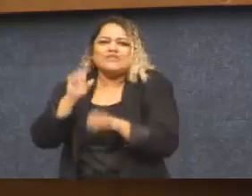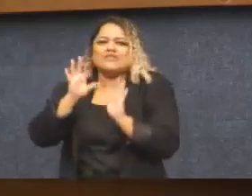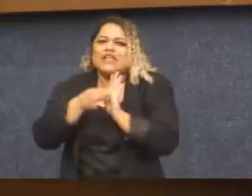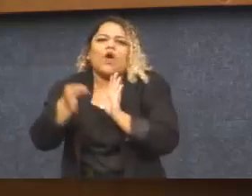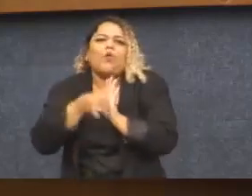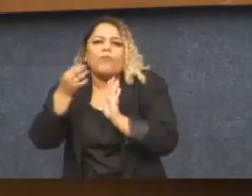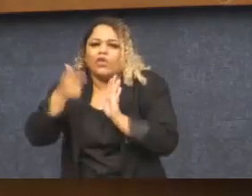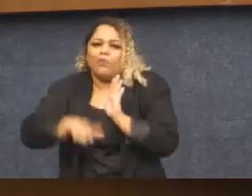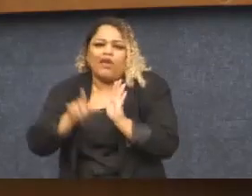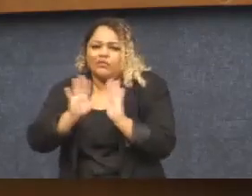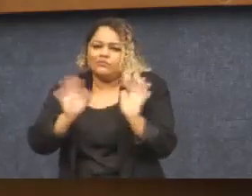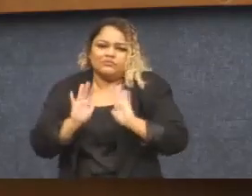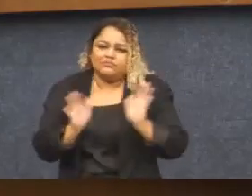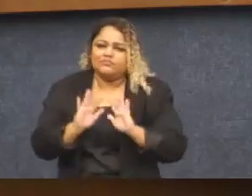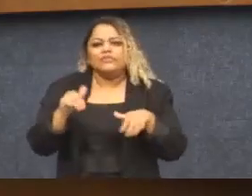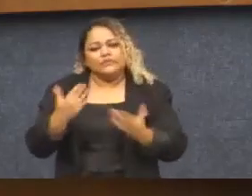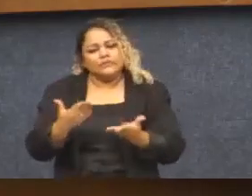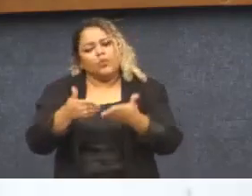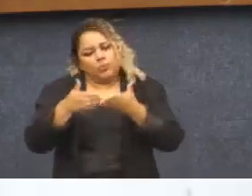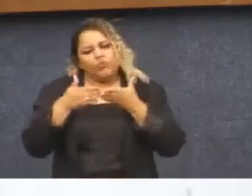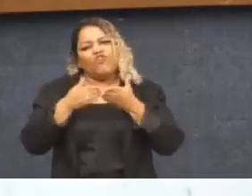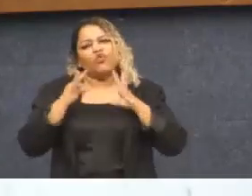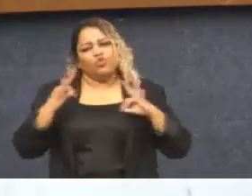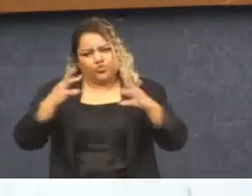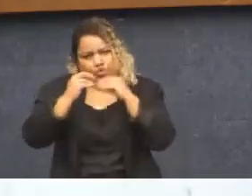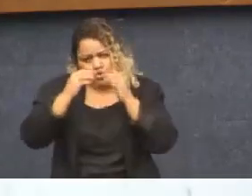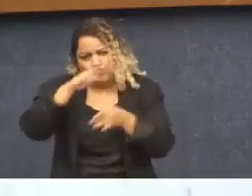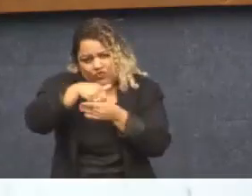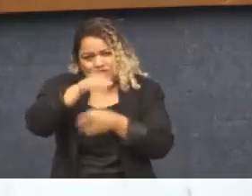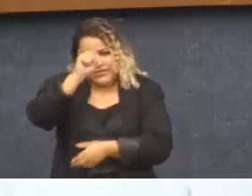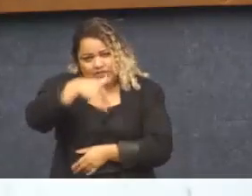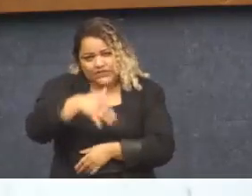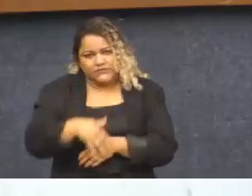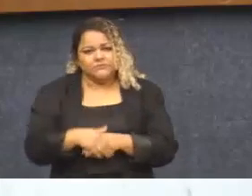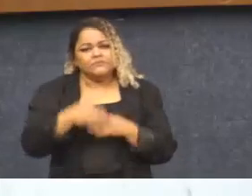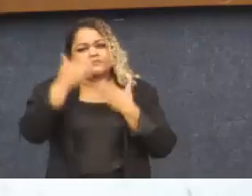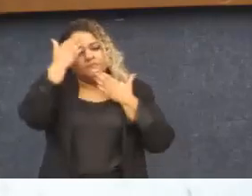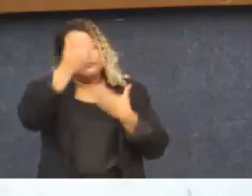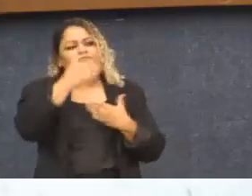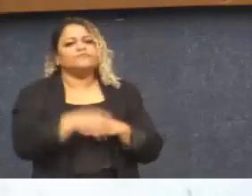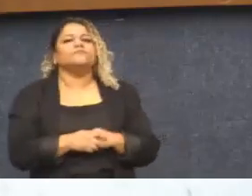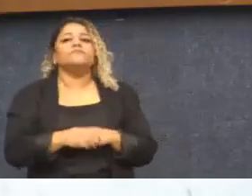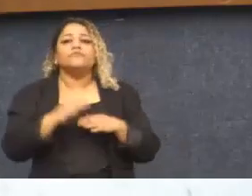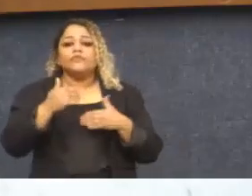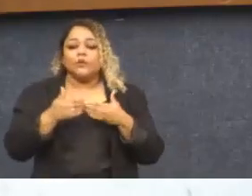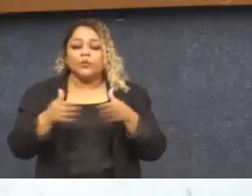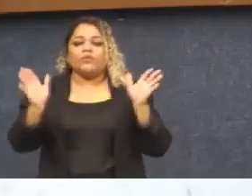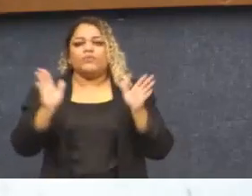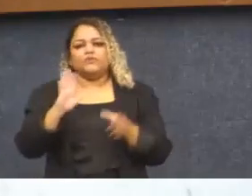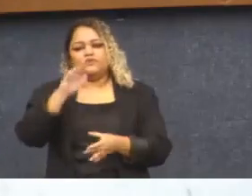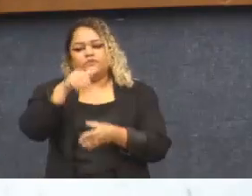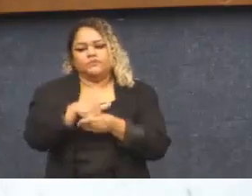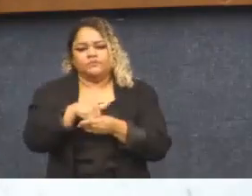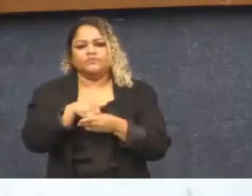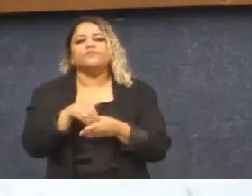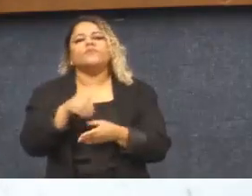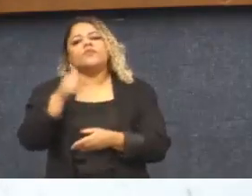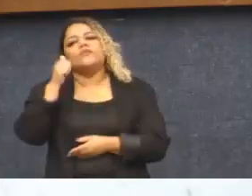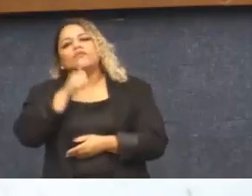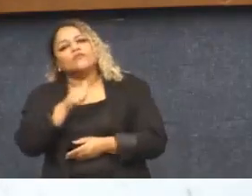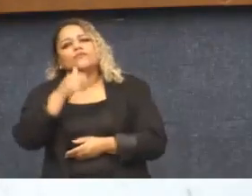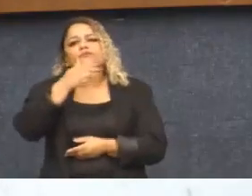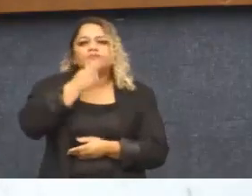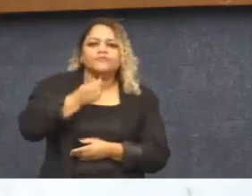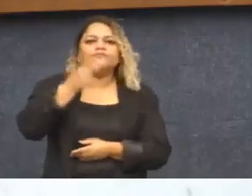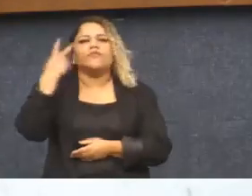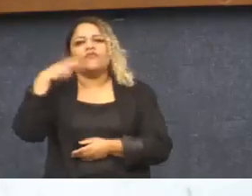sim aí, peço a compreensão de todos os vereadores. Obrigado. Obrigado, vereador. Em votação, senhoras vereadoras, senhores vereadores, estamos no